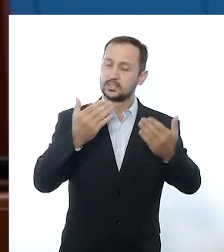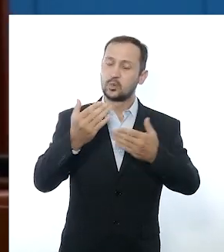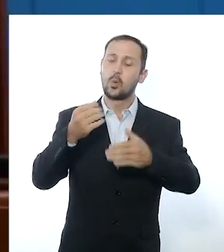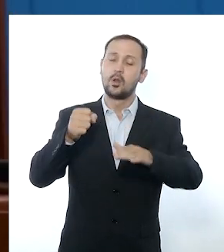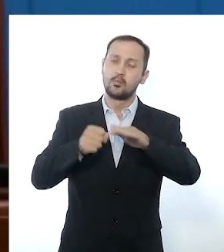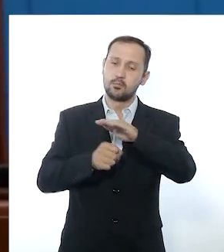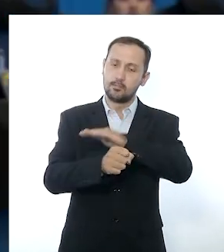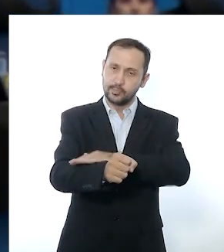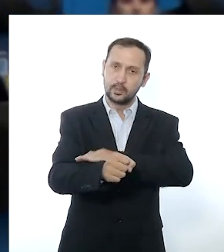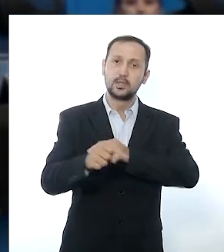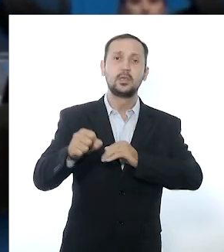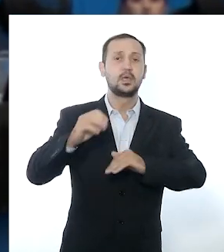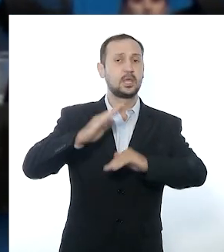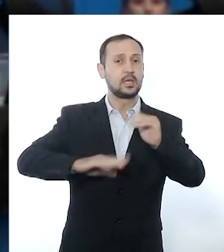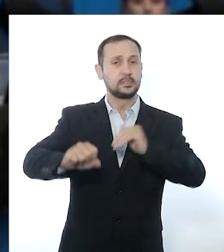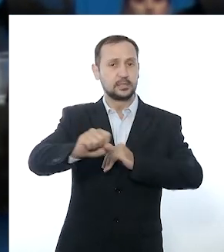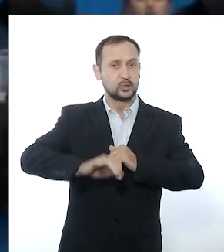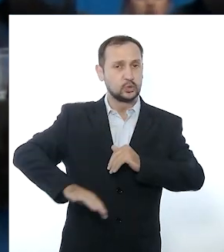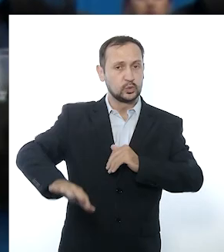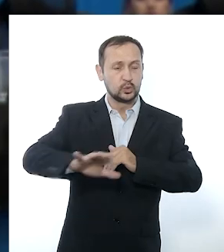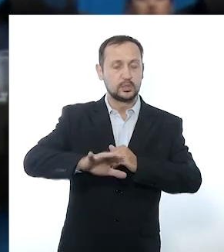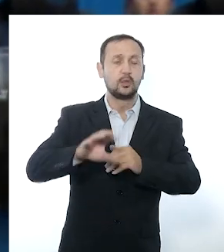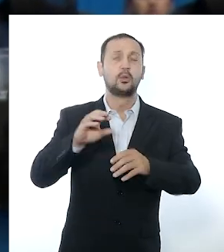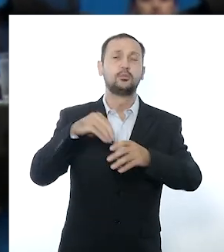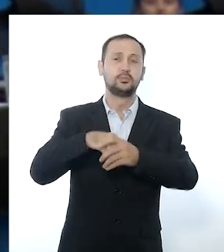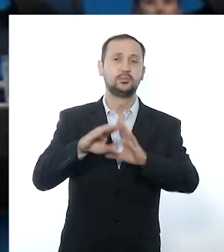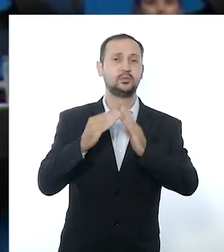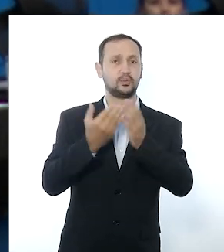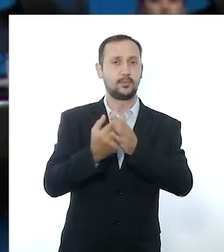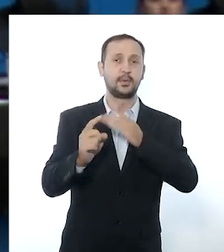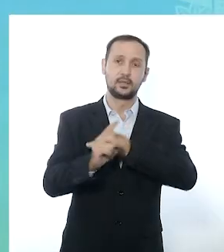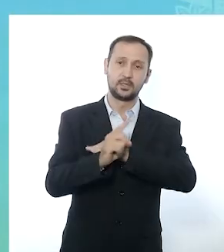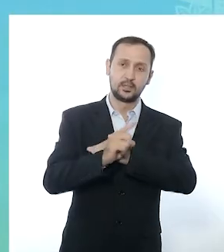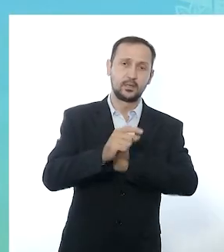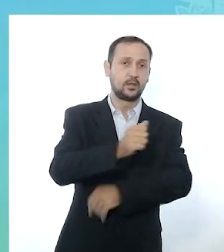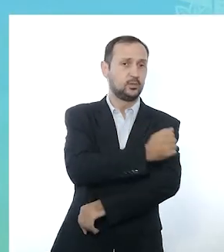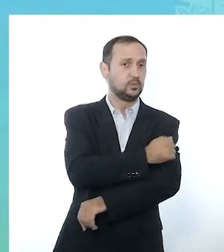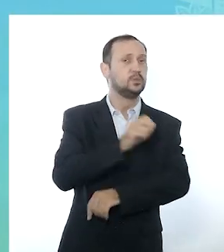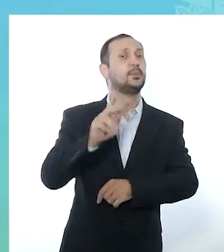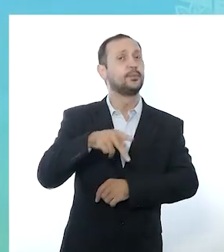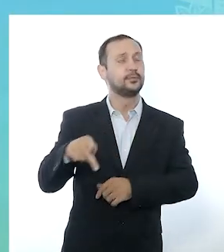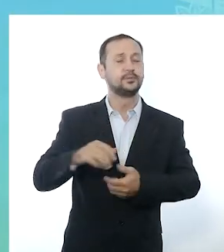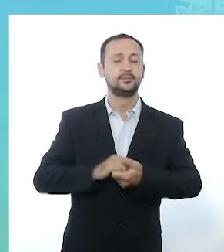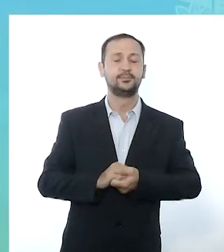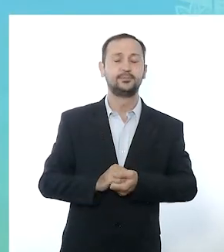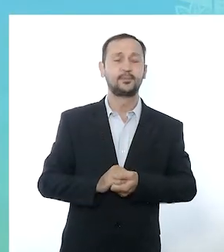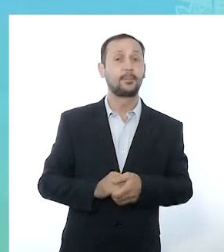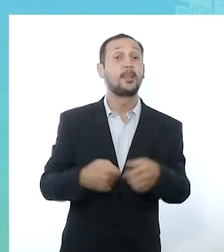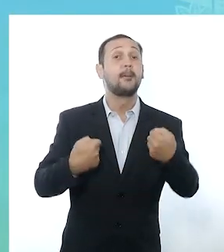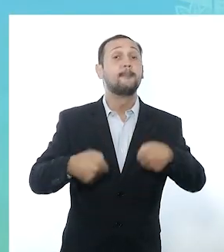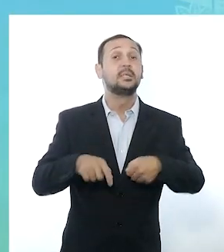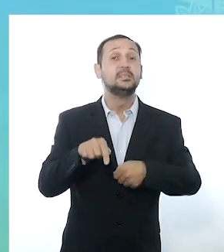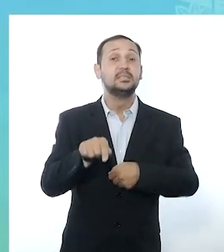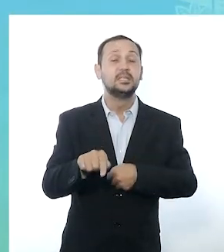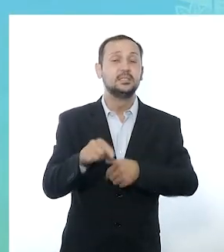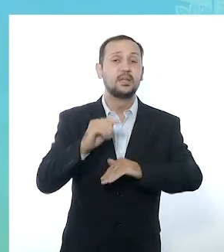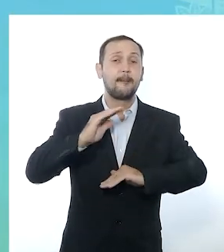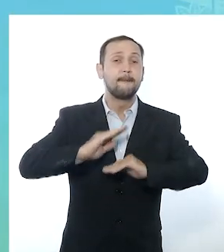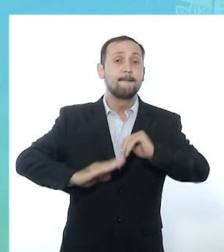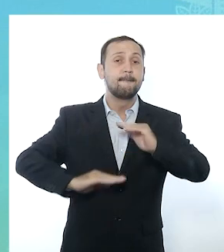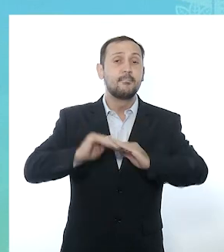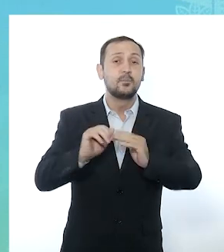sociais nas escolas, para atender alunos e professores. A necessidade de que esses profissionais estejam presentes